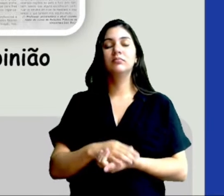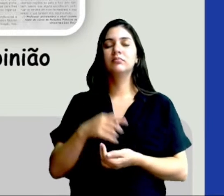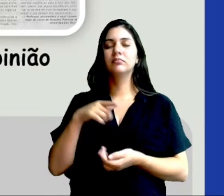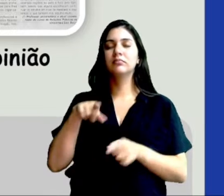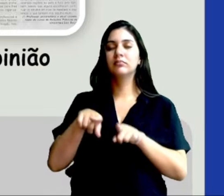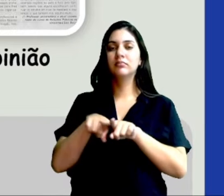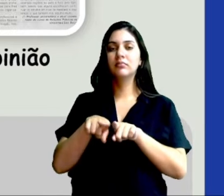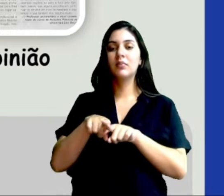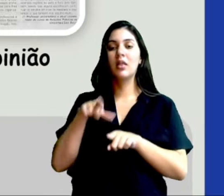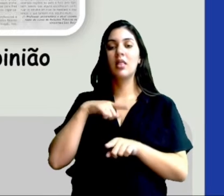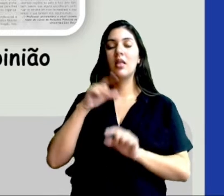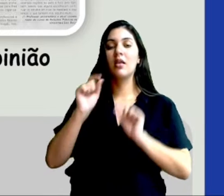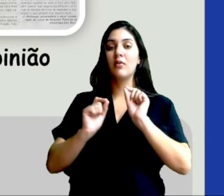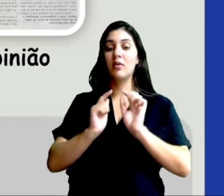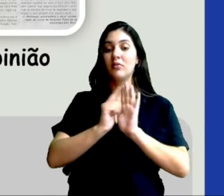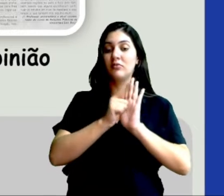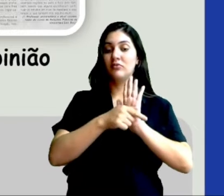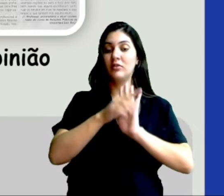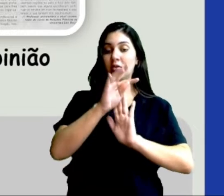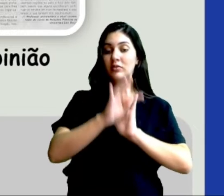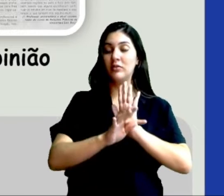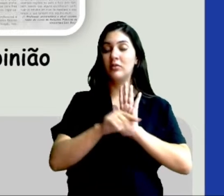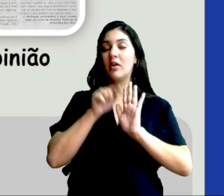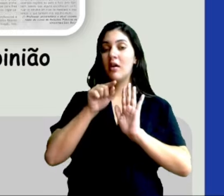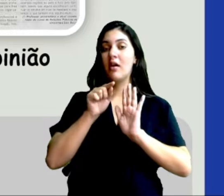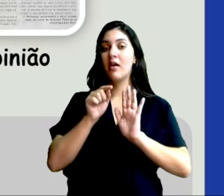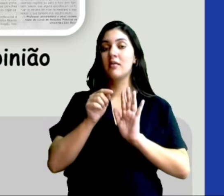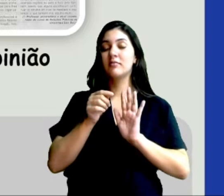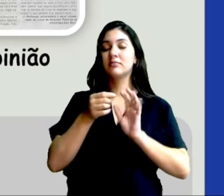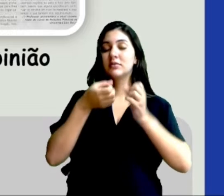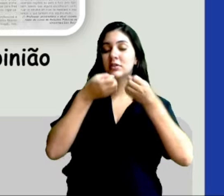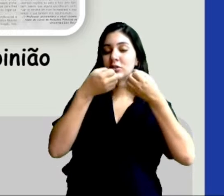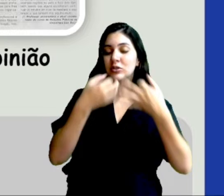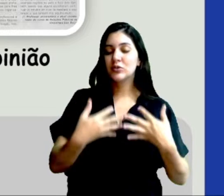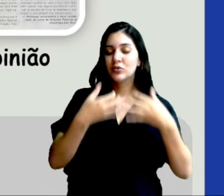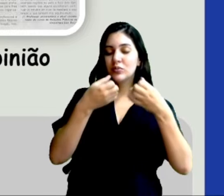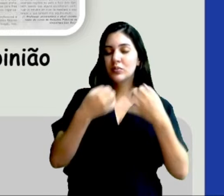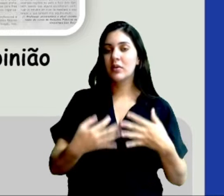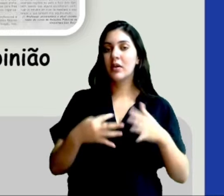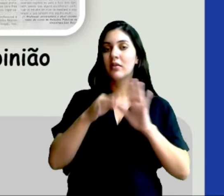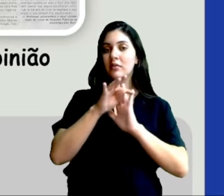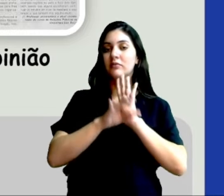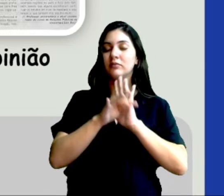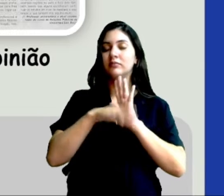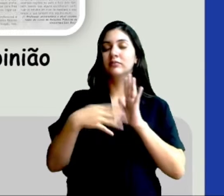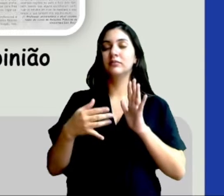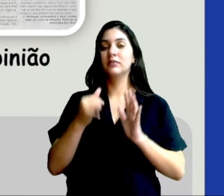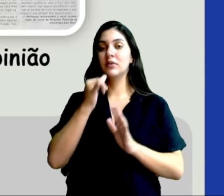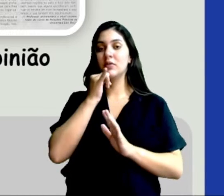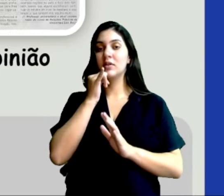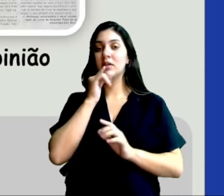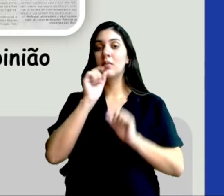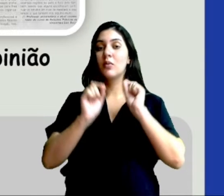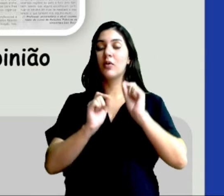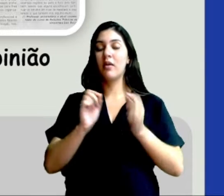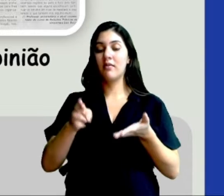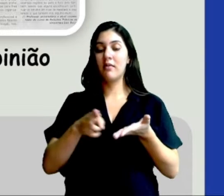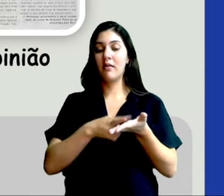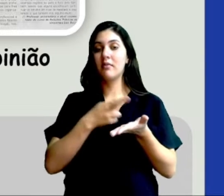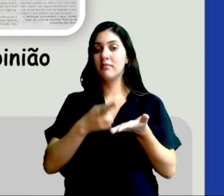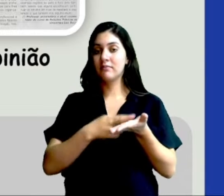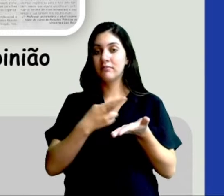Temos também gêneros textuais em textos argumentativos. Um exemplo aqui, a